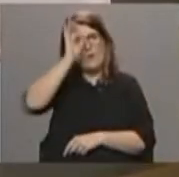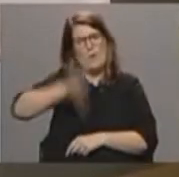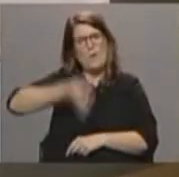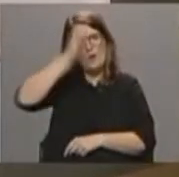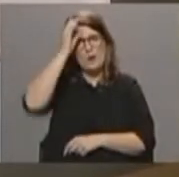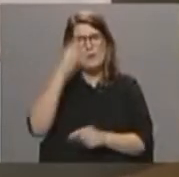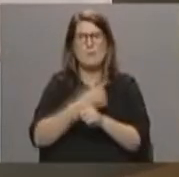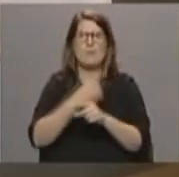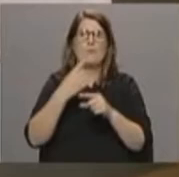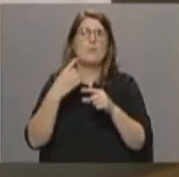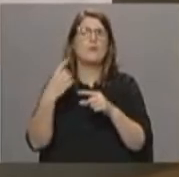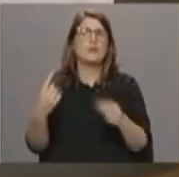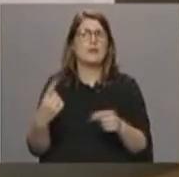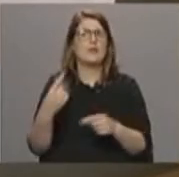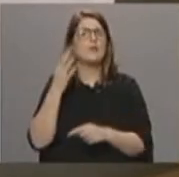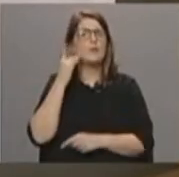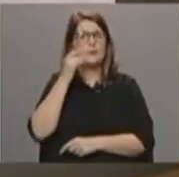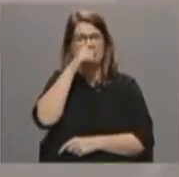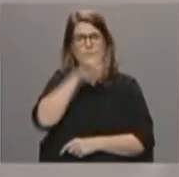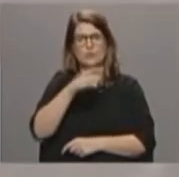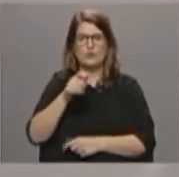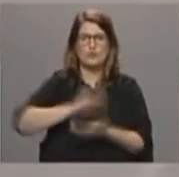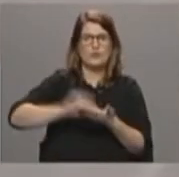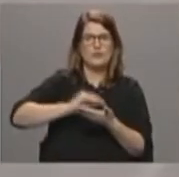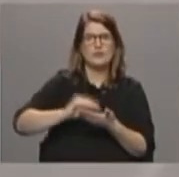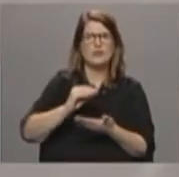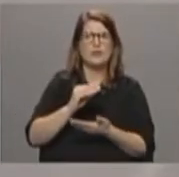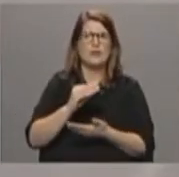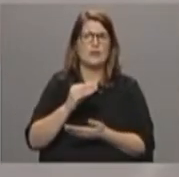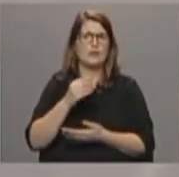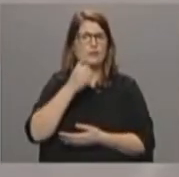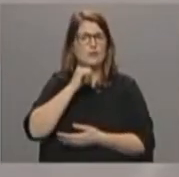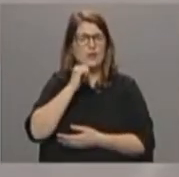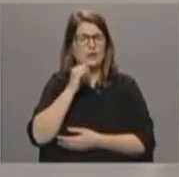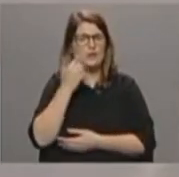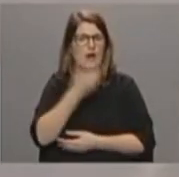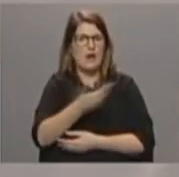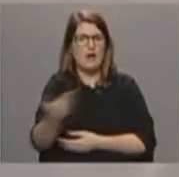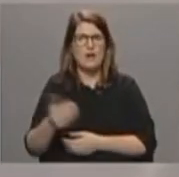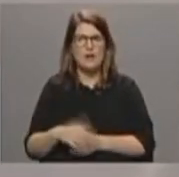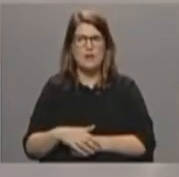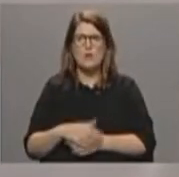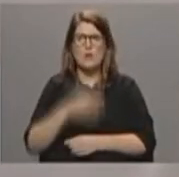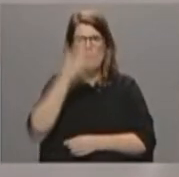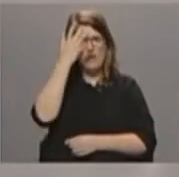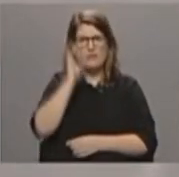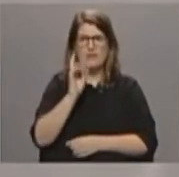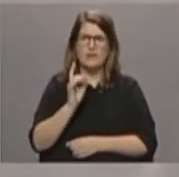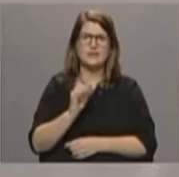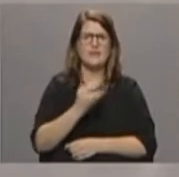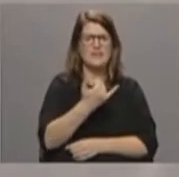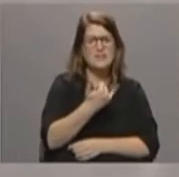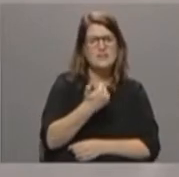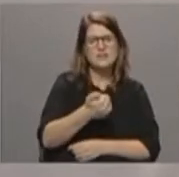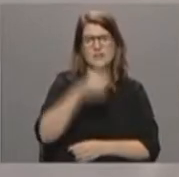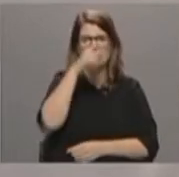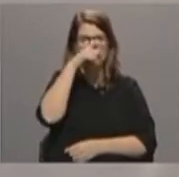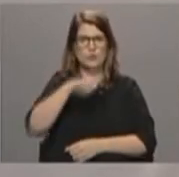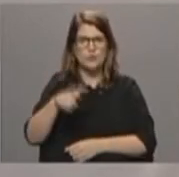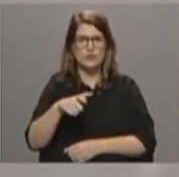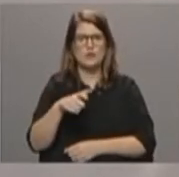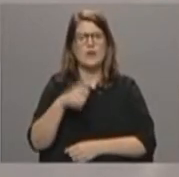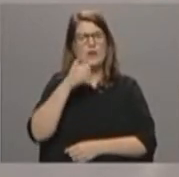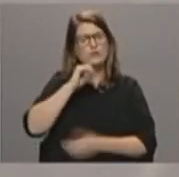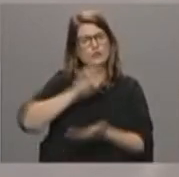autores açorianos presentes. Não é fácil repetirmos a proeza de termos 25 autores açorianos juntos.